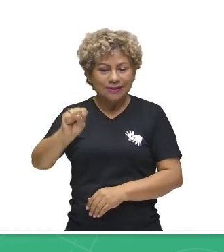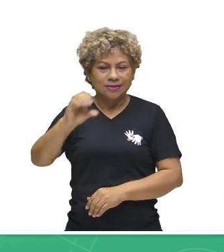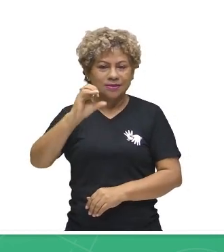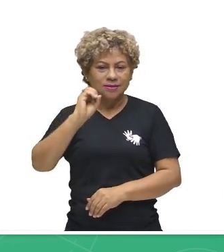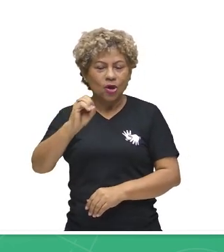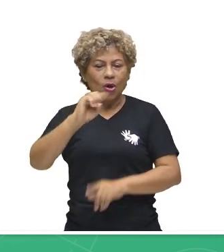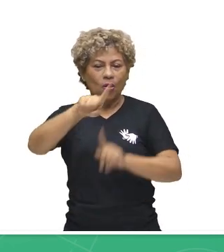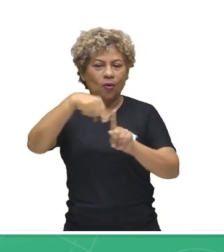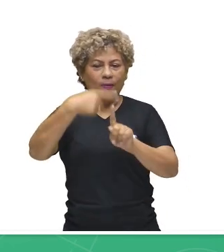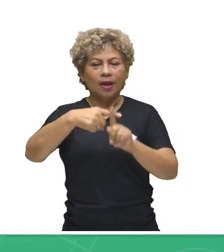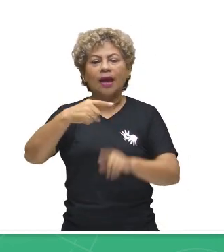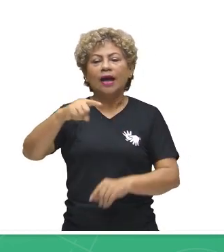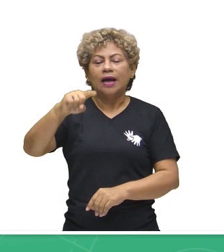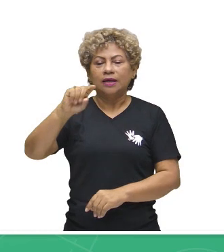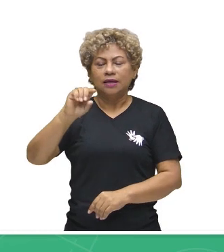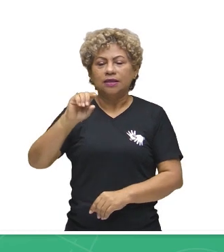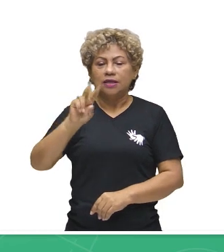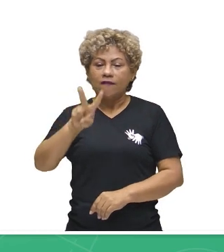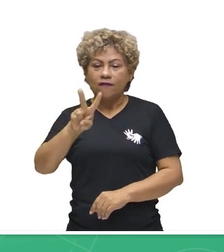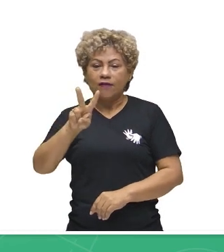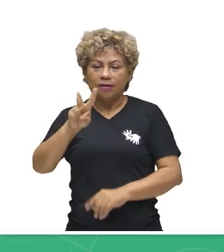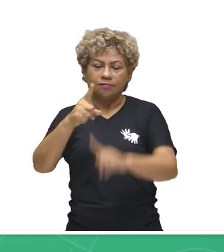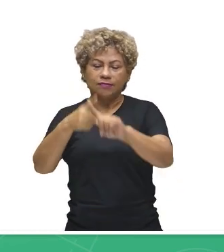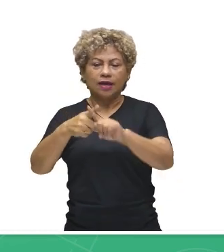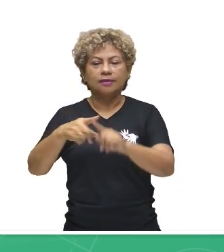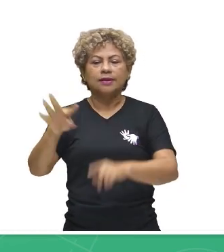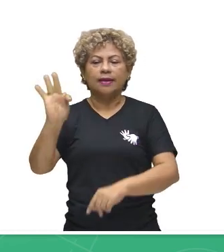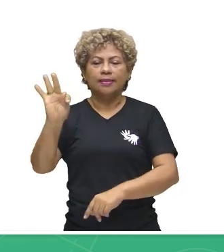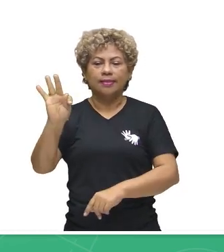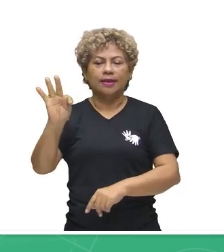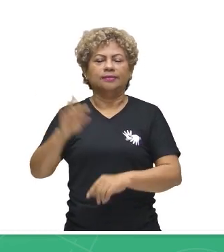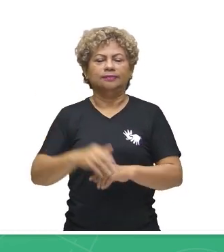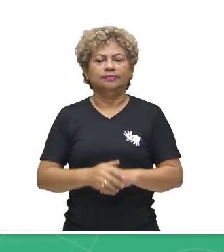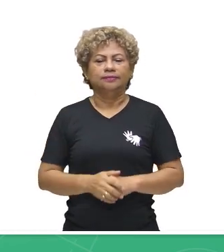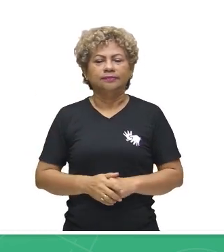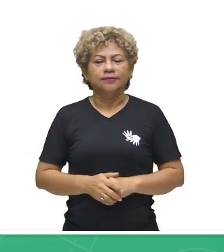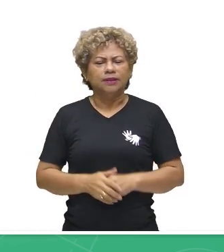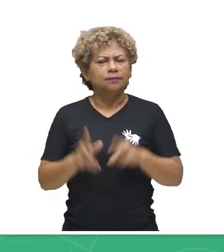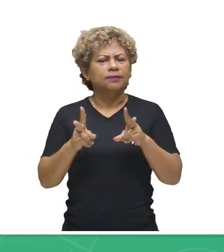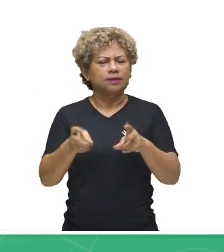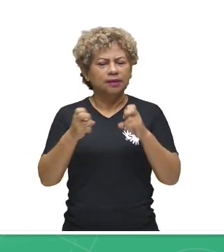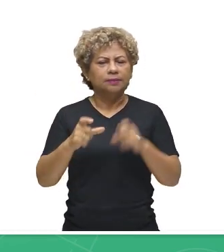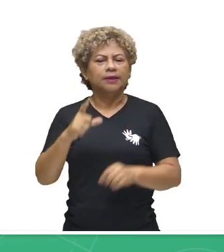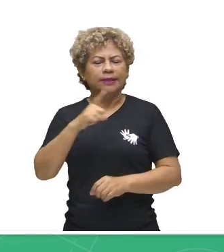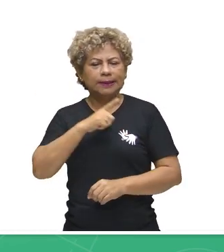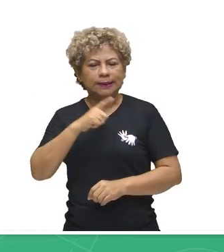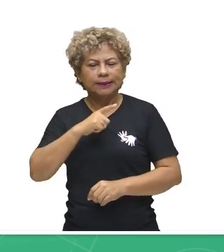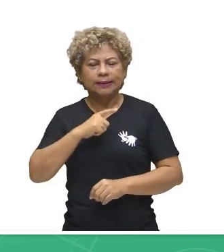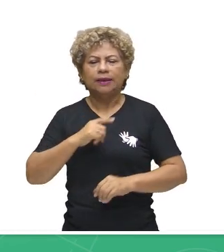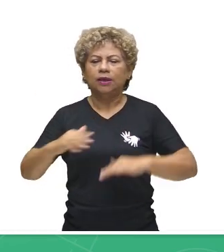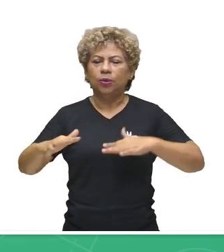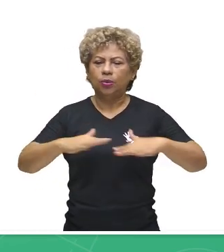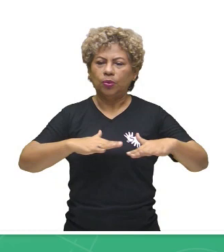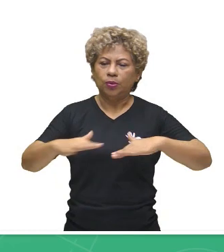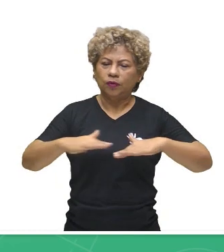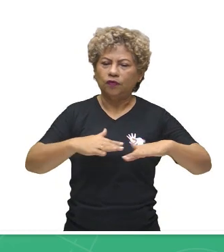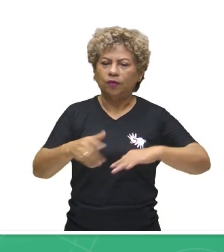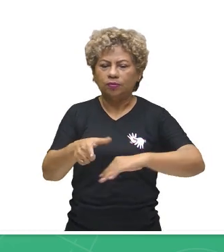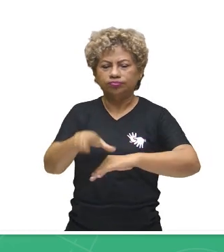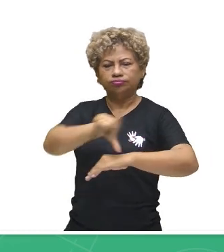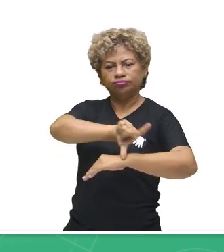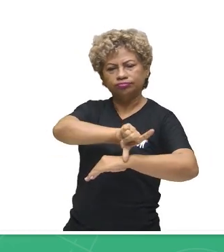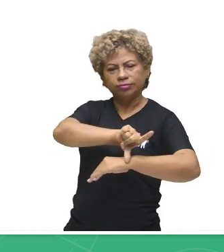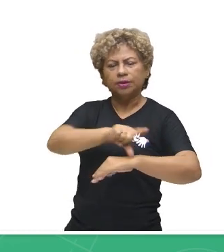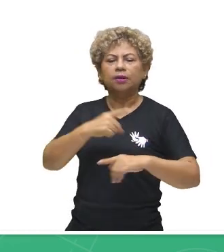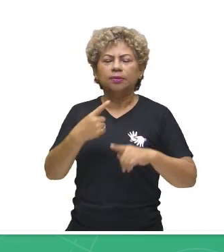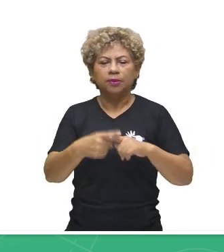E neste gráfico eu tenho aí o movimento retrógrado. Por quê? Ela